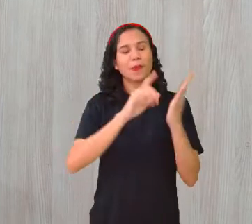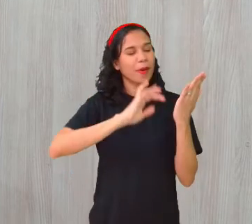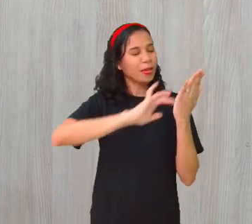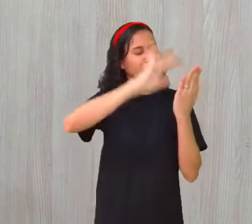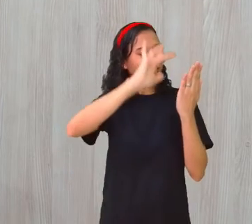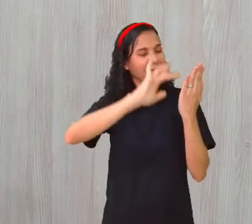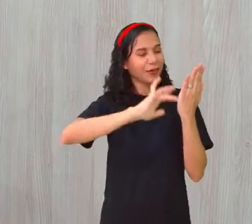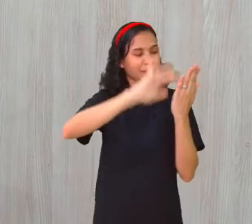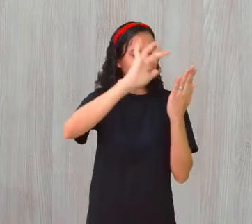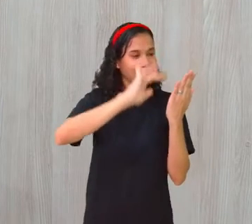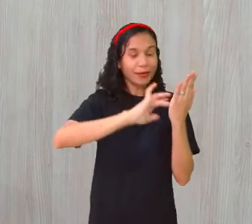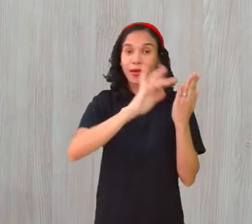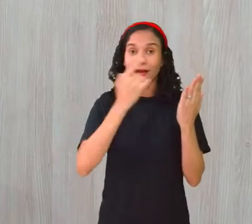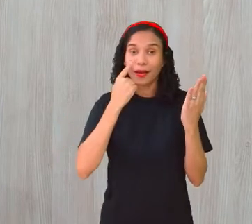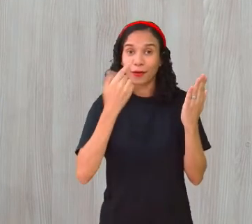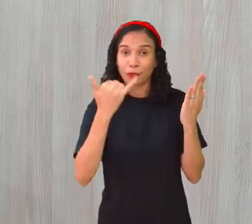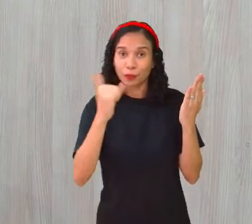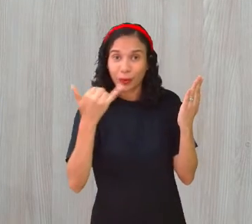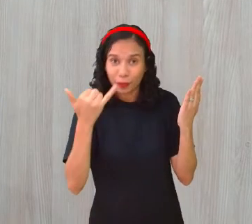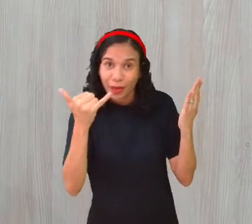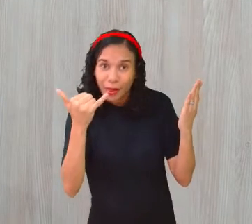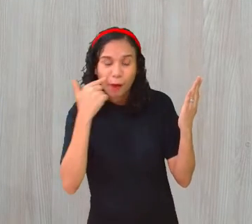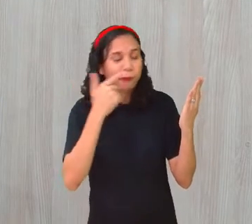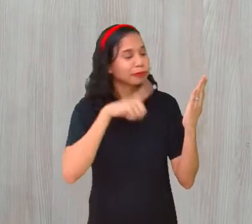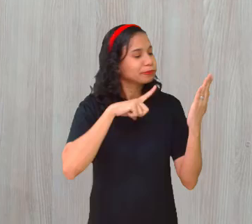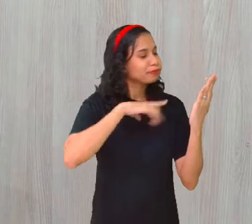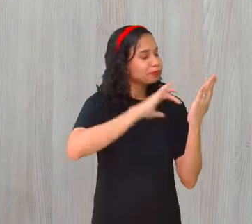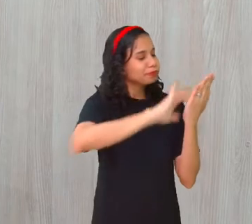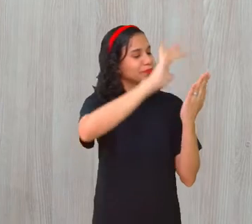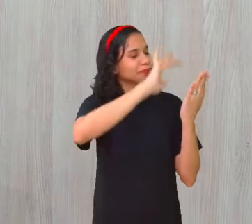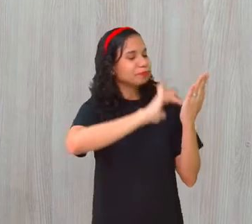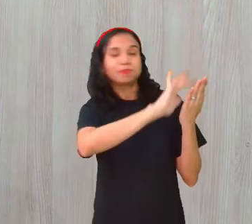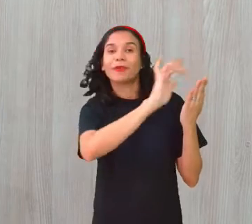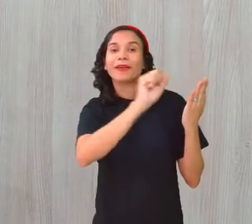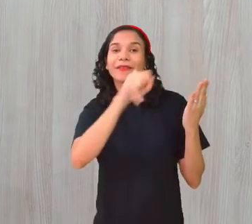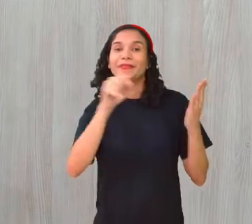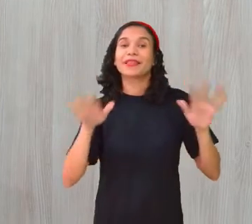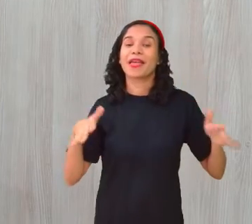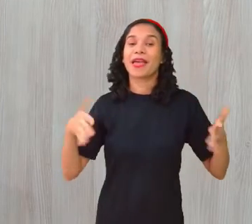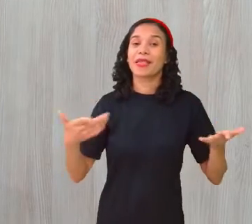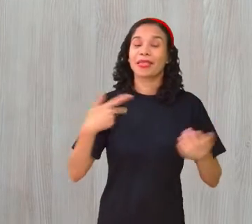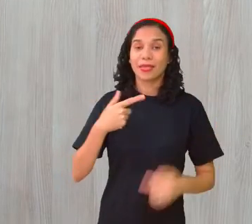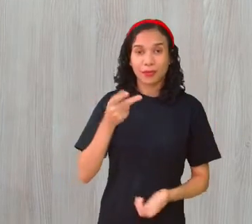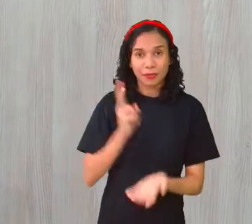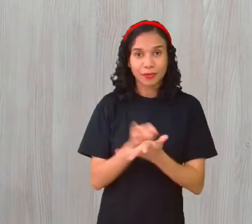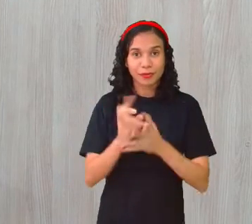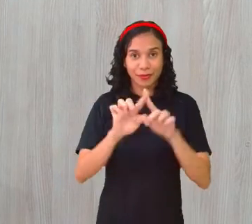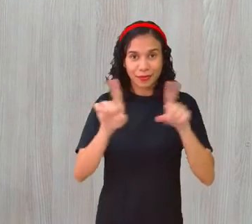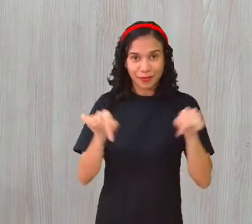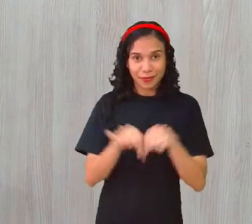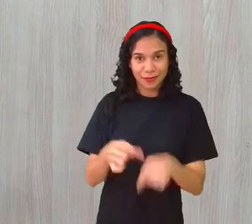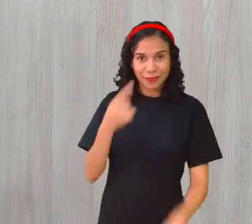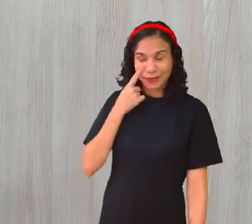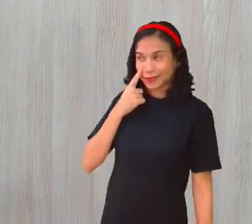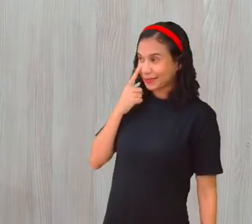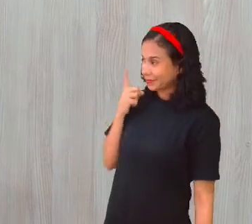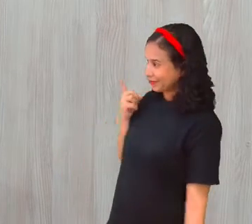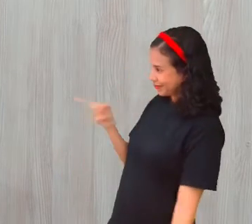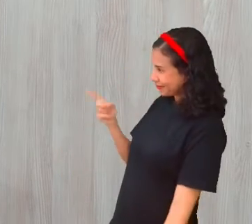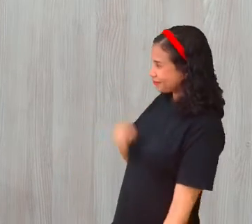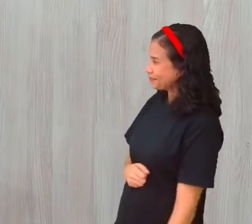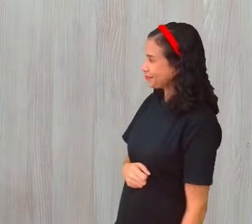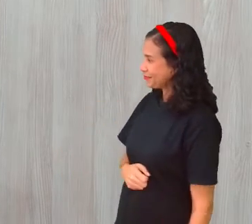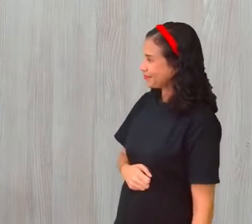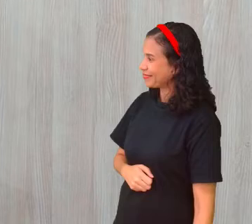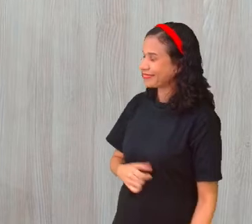mão, no seu celular. Então, Juninho sempre coloca aqui o QR Code, olha aí, ó,